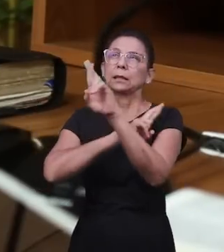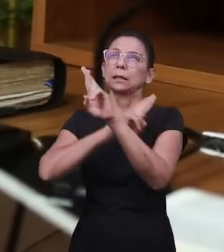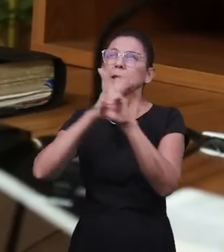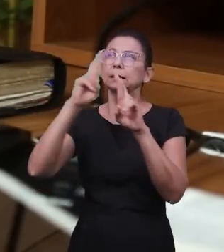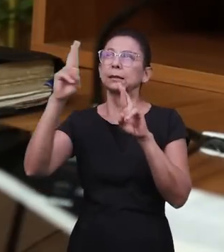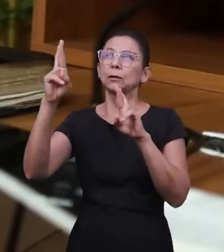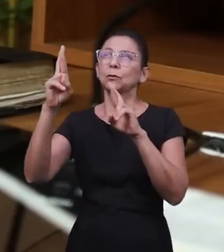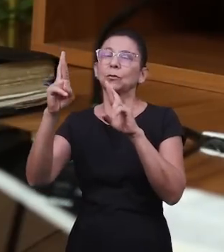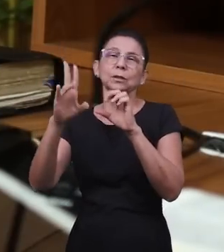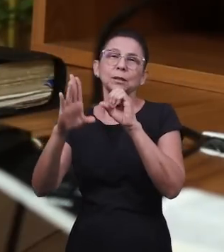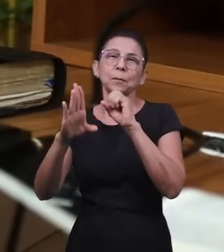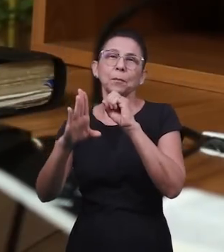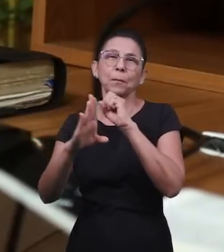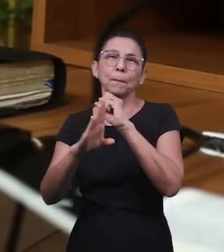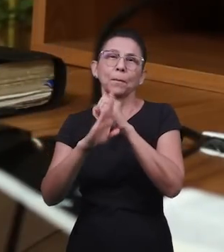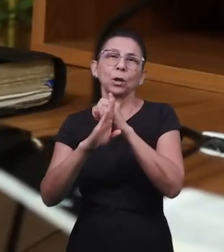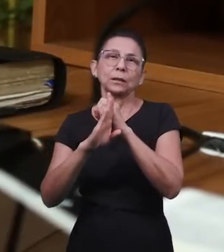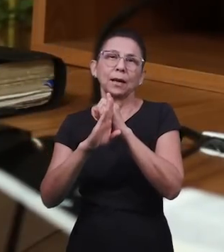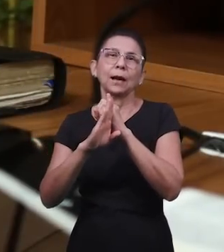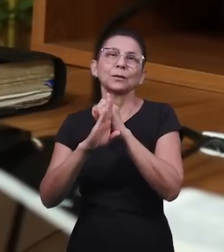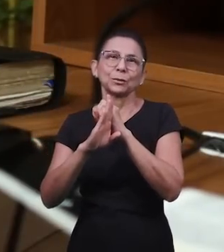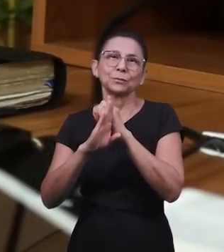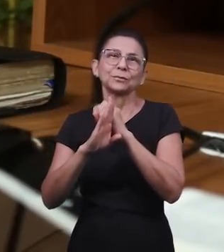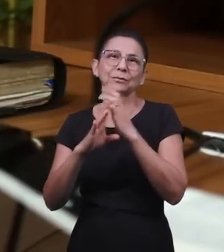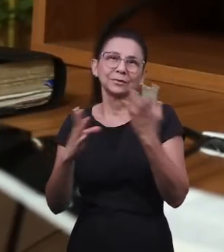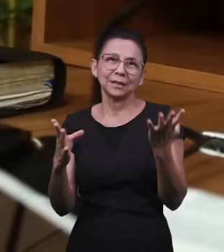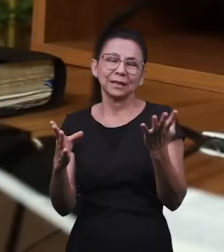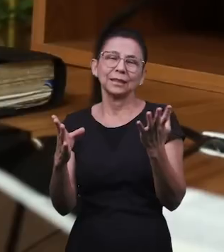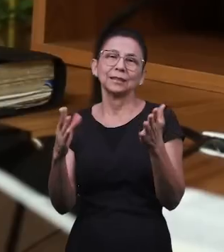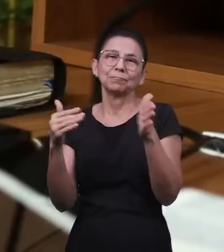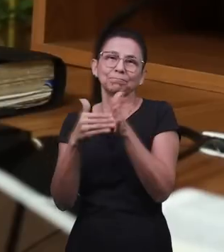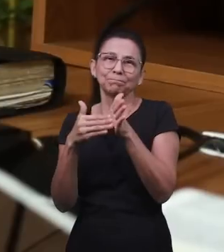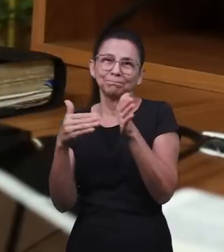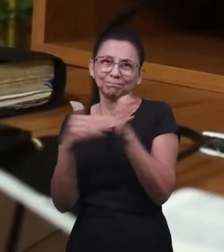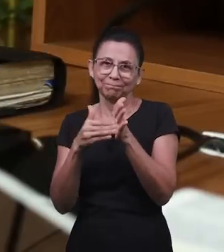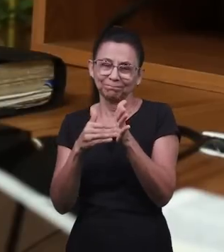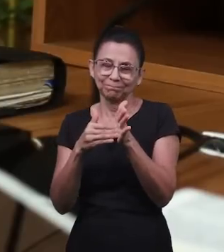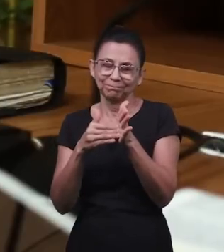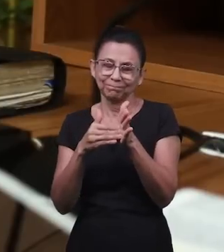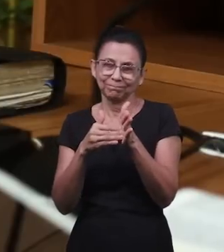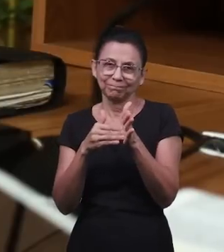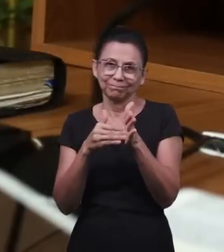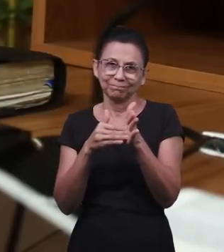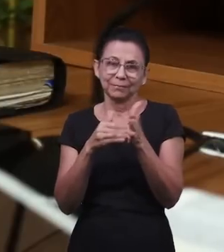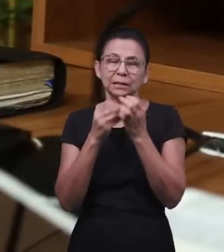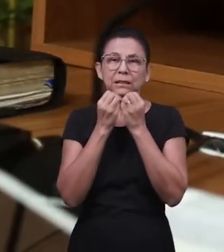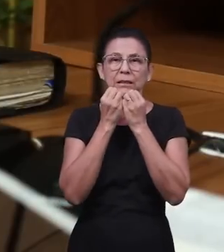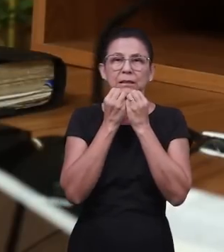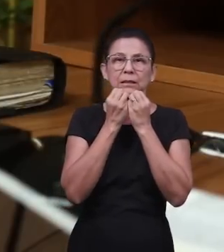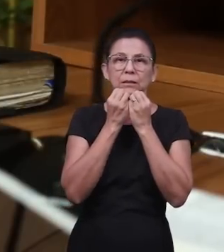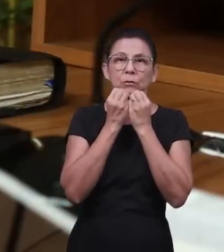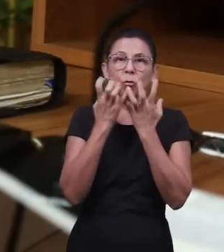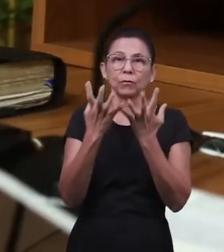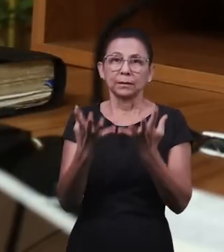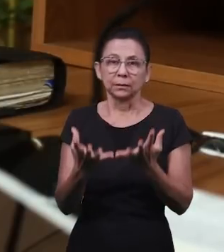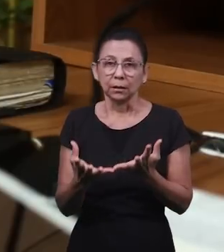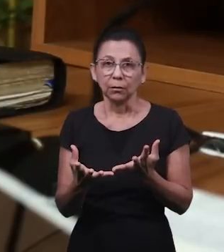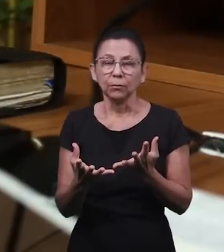bloqueado. Essa confissão precisa ter, porque a confissão só acontece com arrependimento. Veja